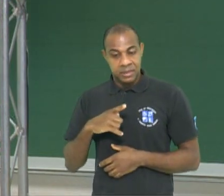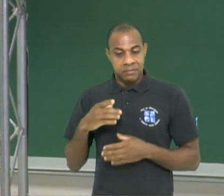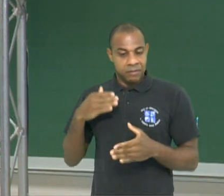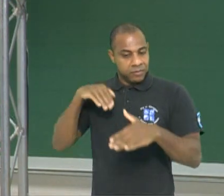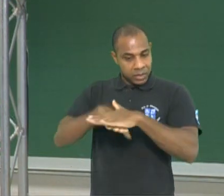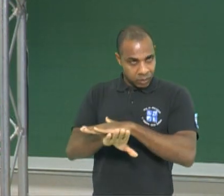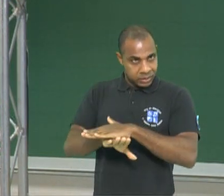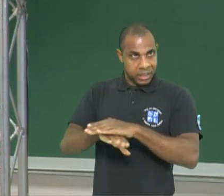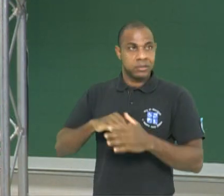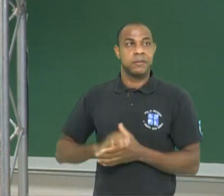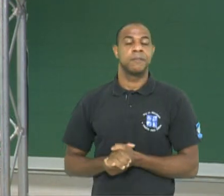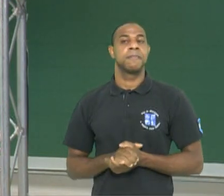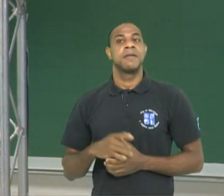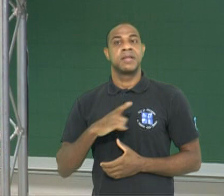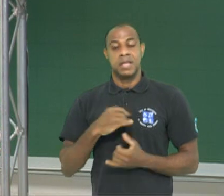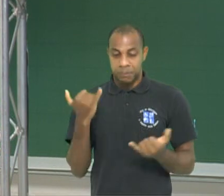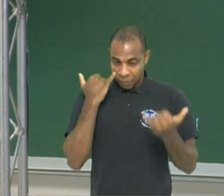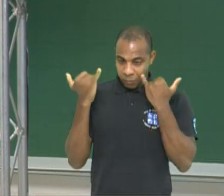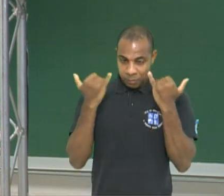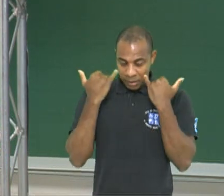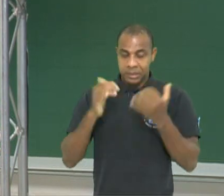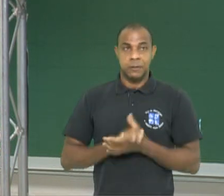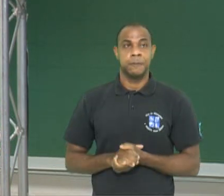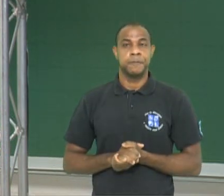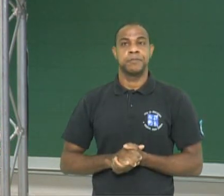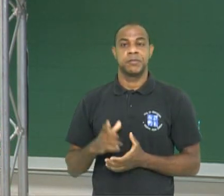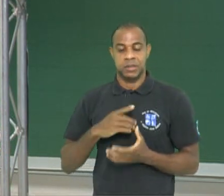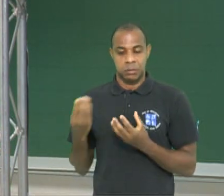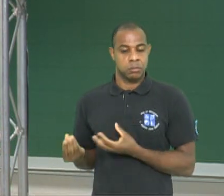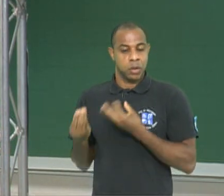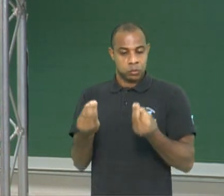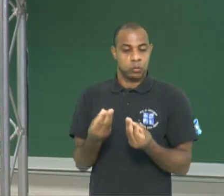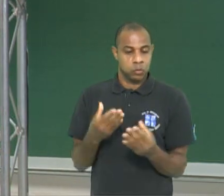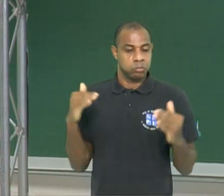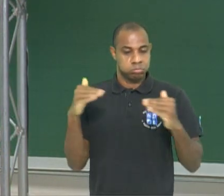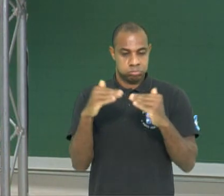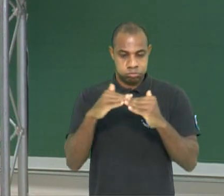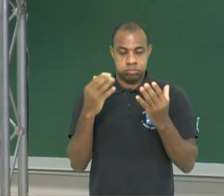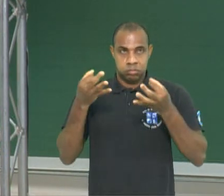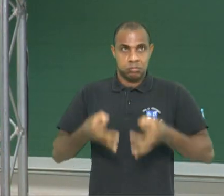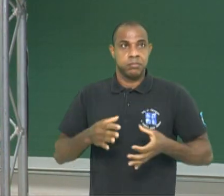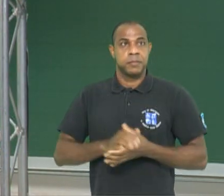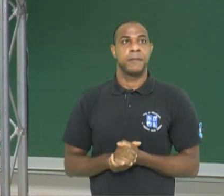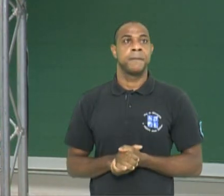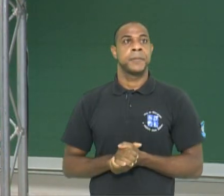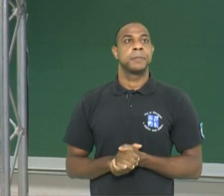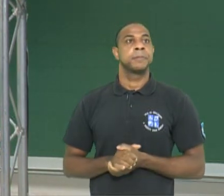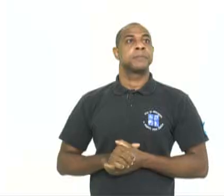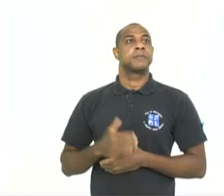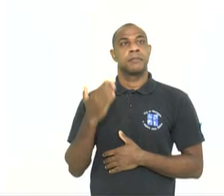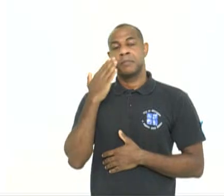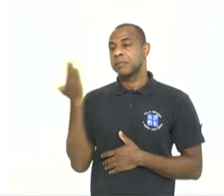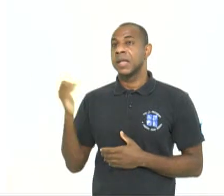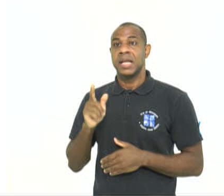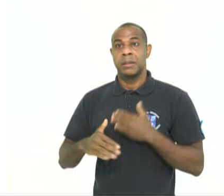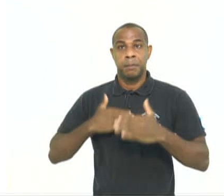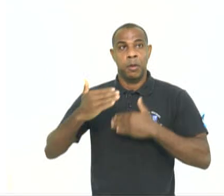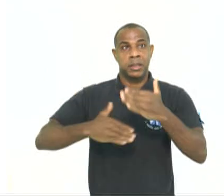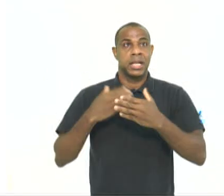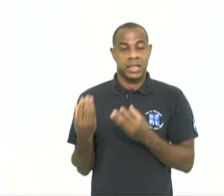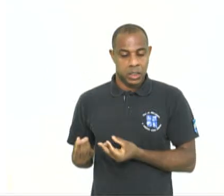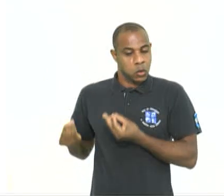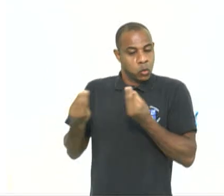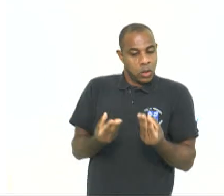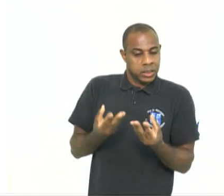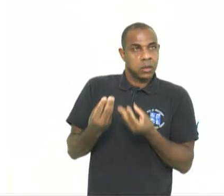de dados a informação que existe um doador compatível com aquele paciente. Muito bem. Nesse processo de doação,